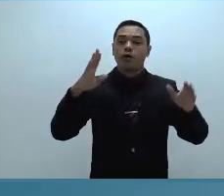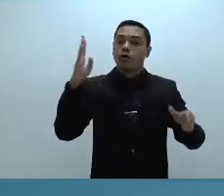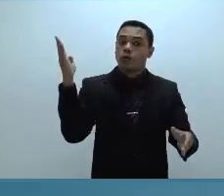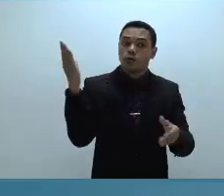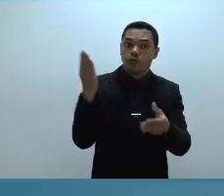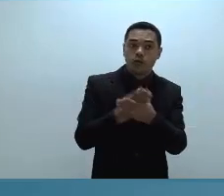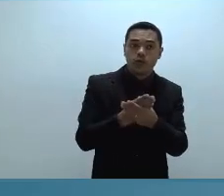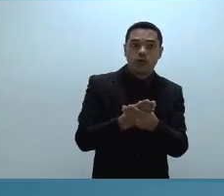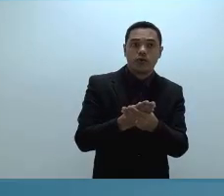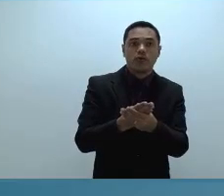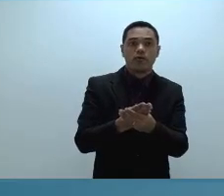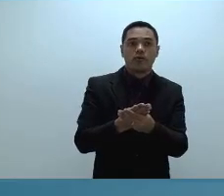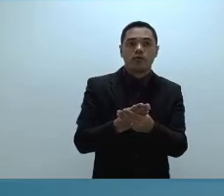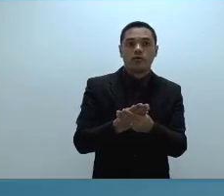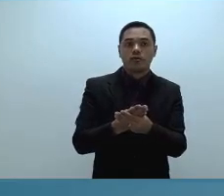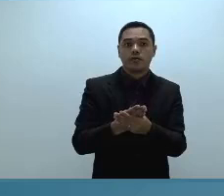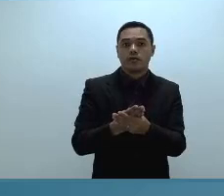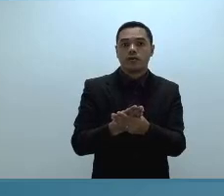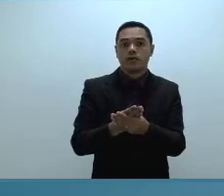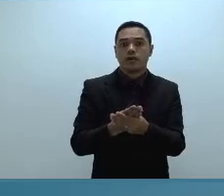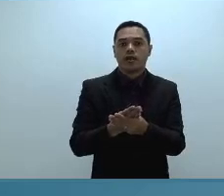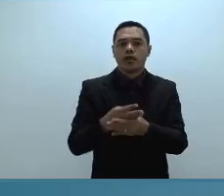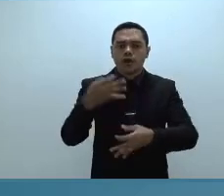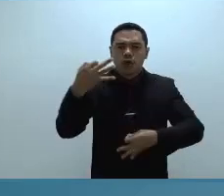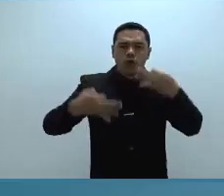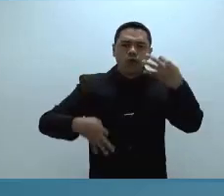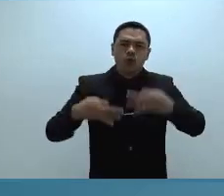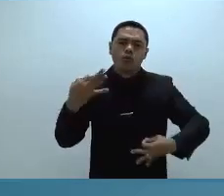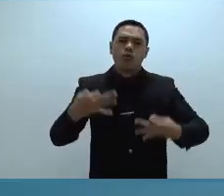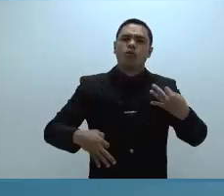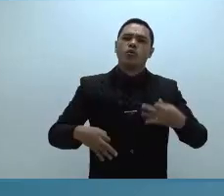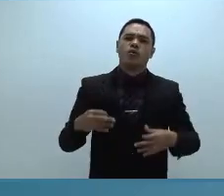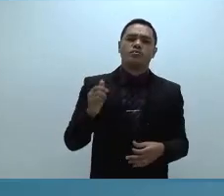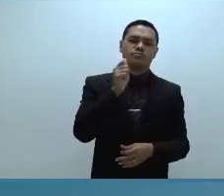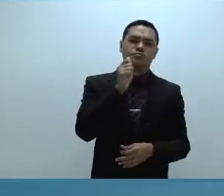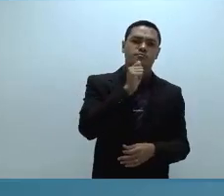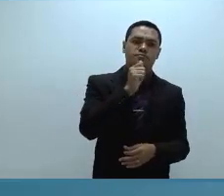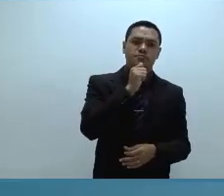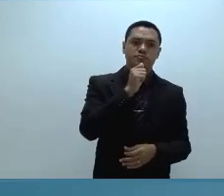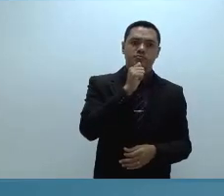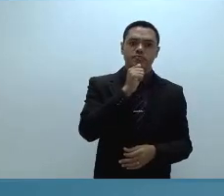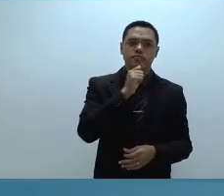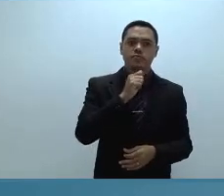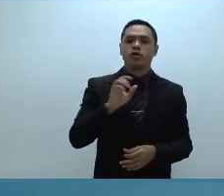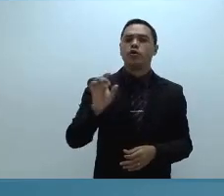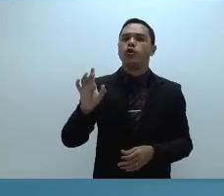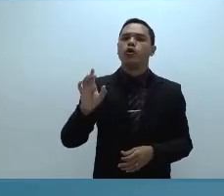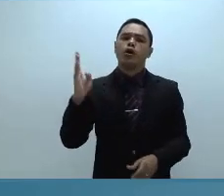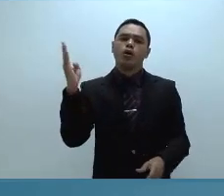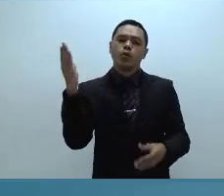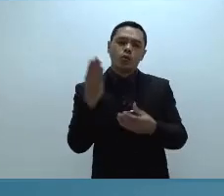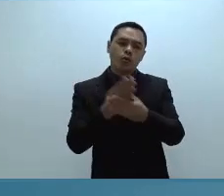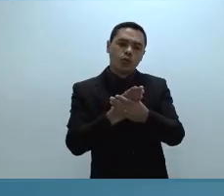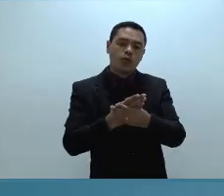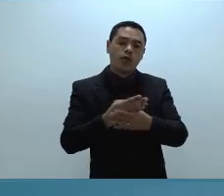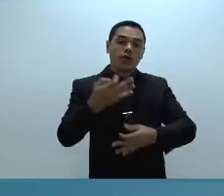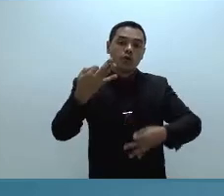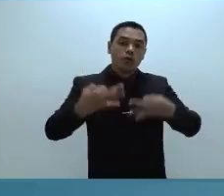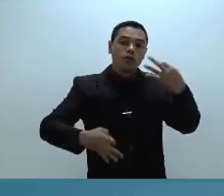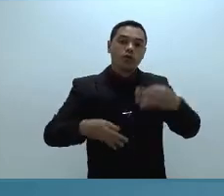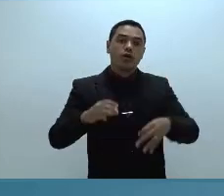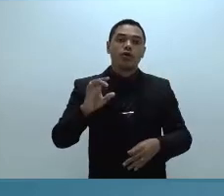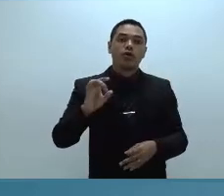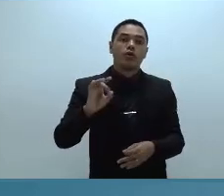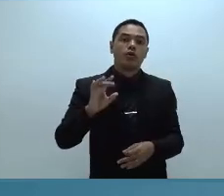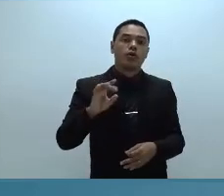processo não transitou em julgado. O que transitou em julgado foi a